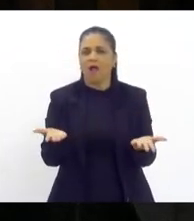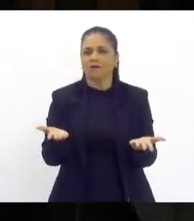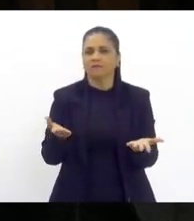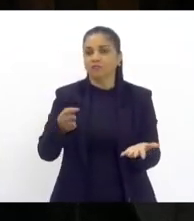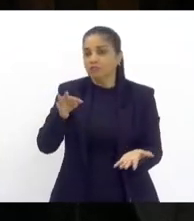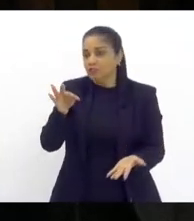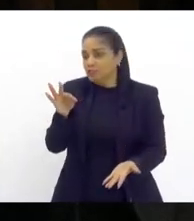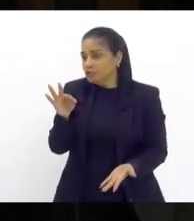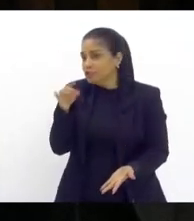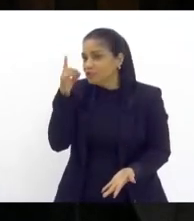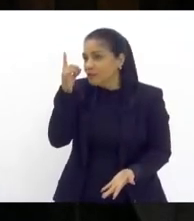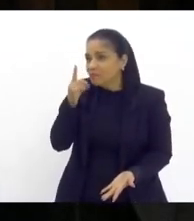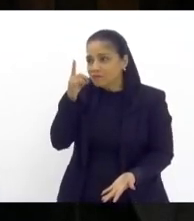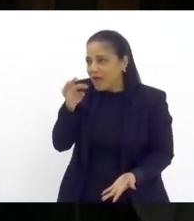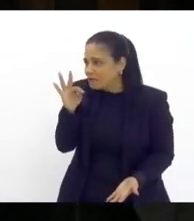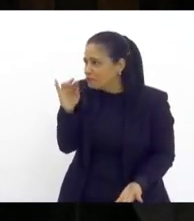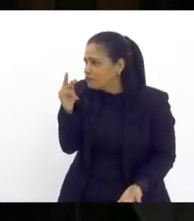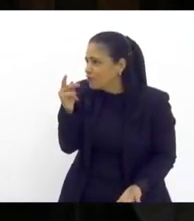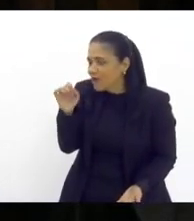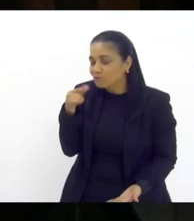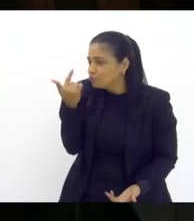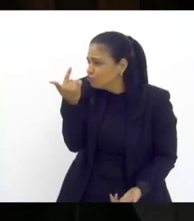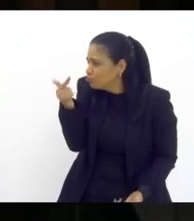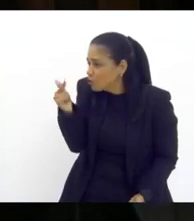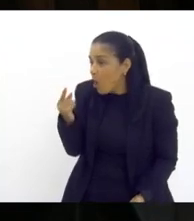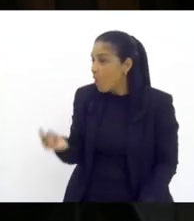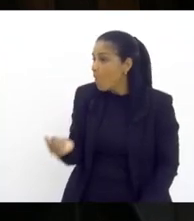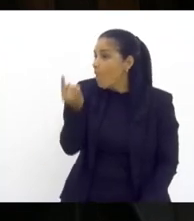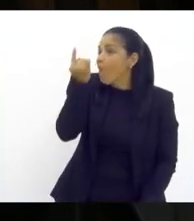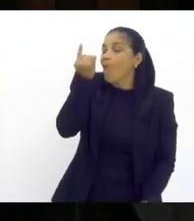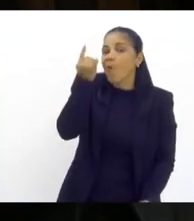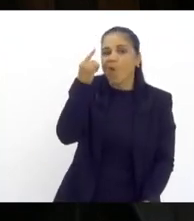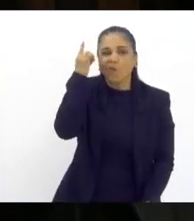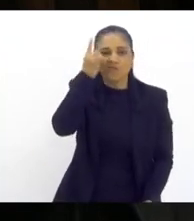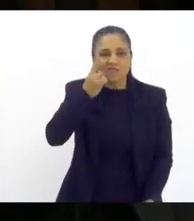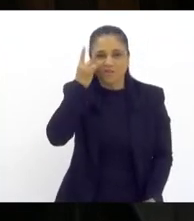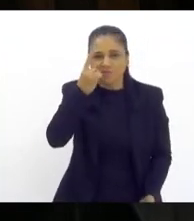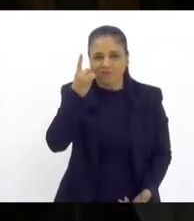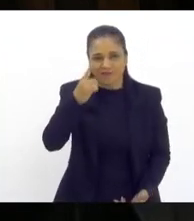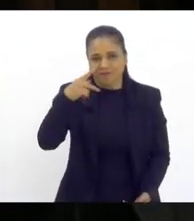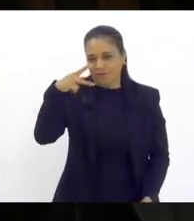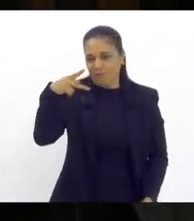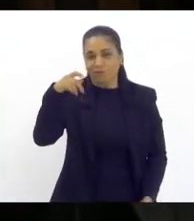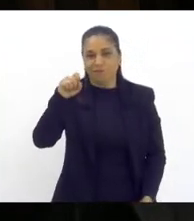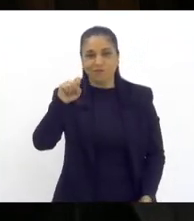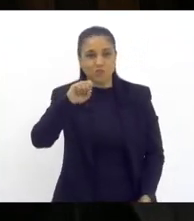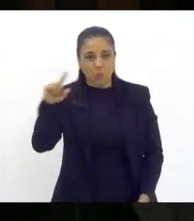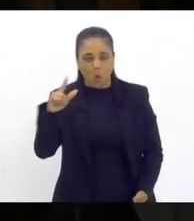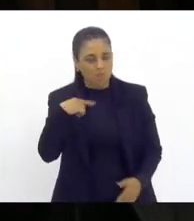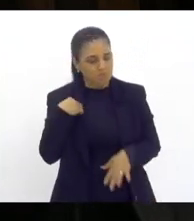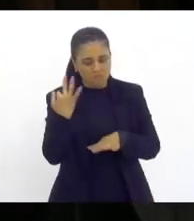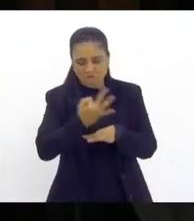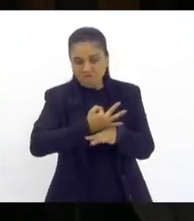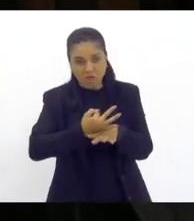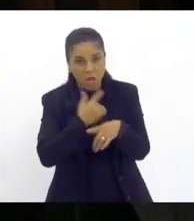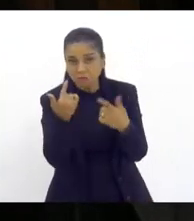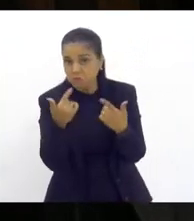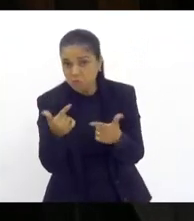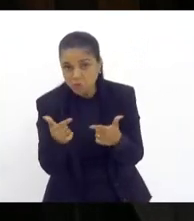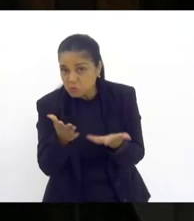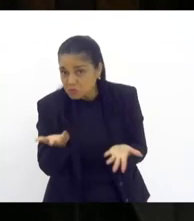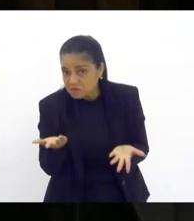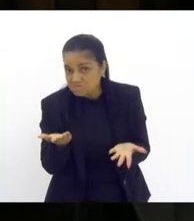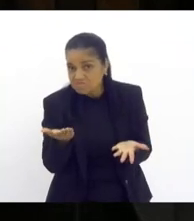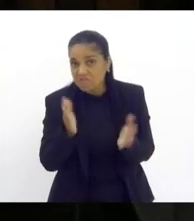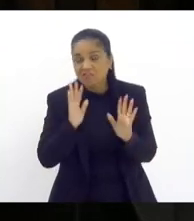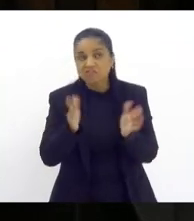não tinha um deputado do PSOL nessa casa ontem. E não era feriado, nada disso. Já teve deputada nessa casa que